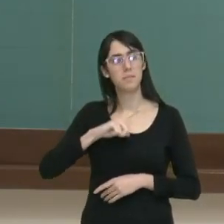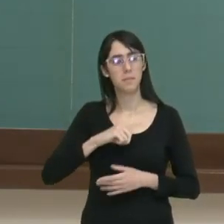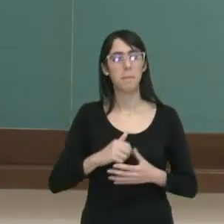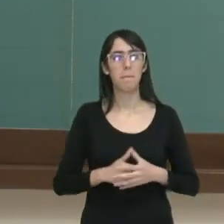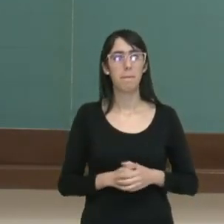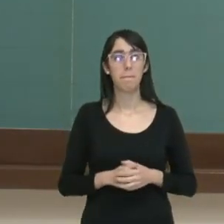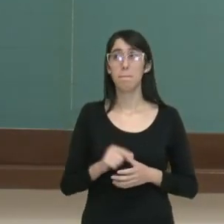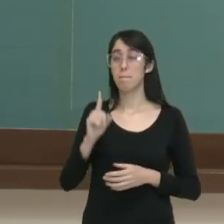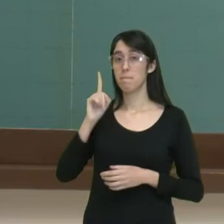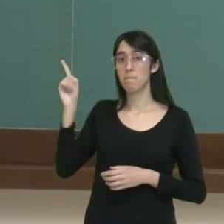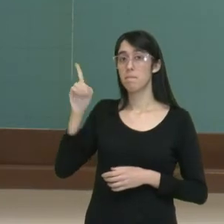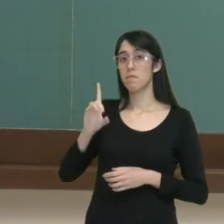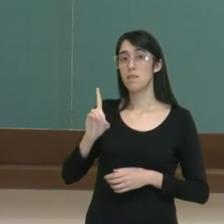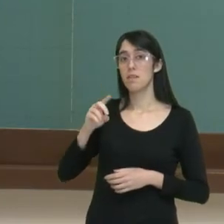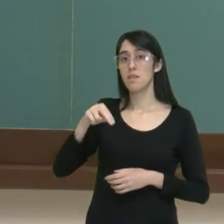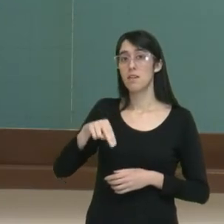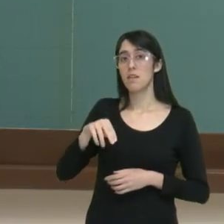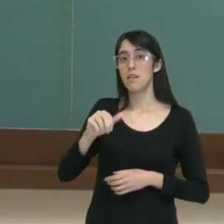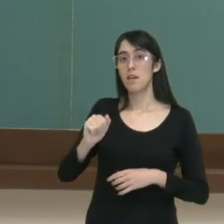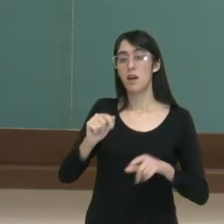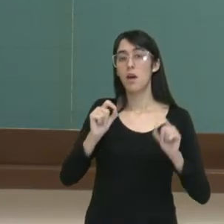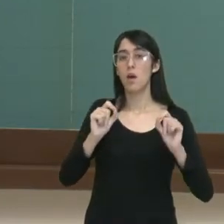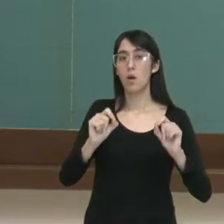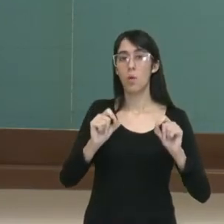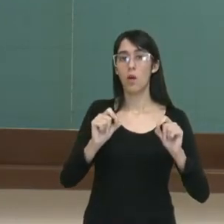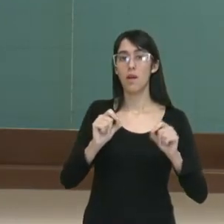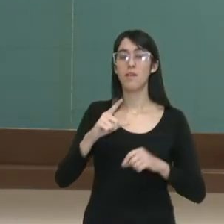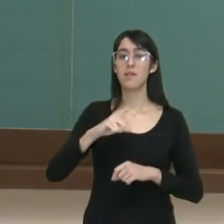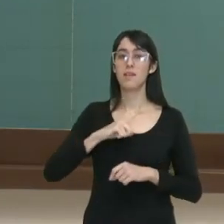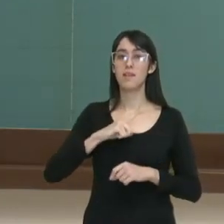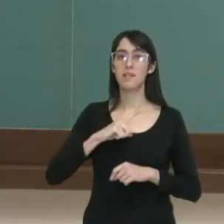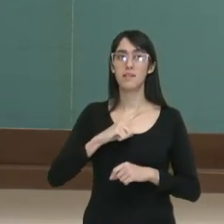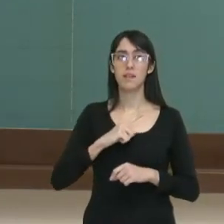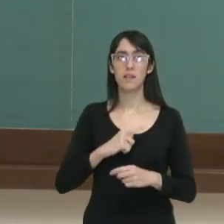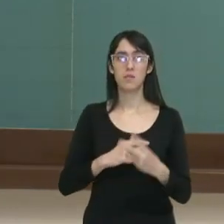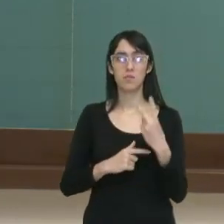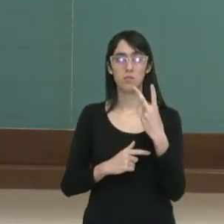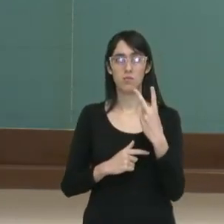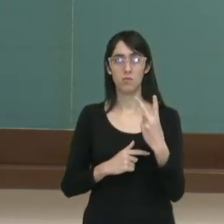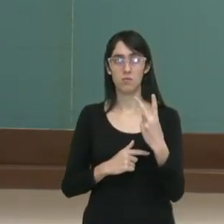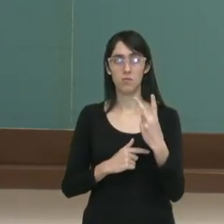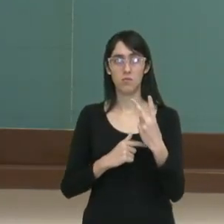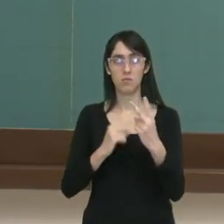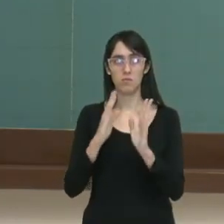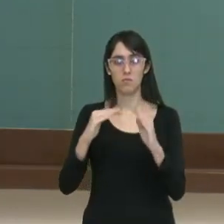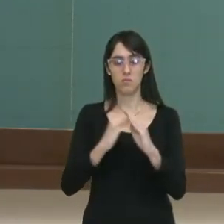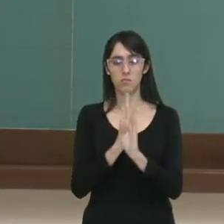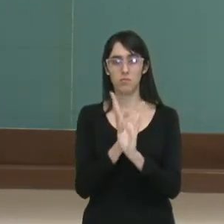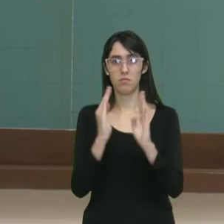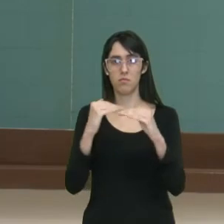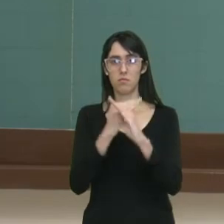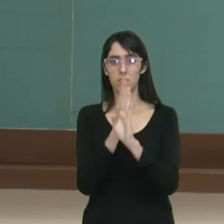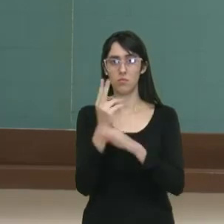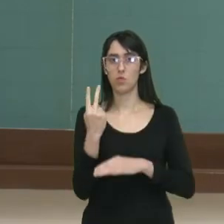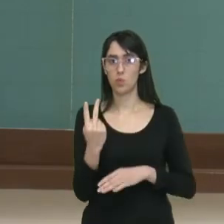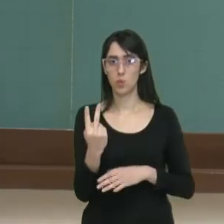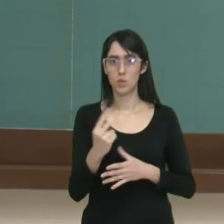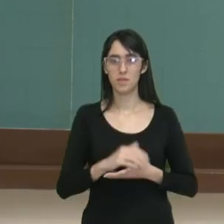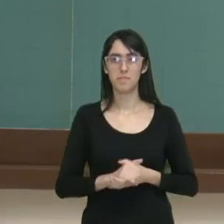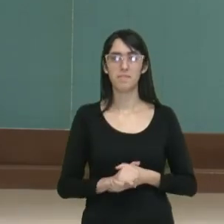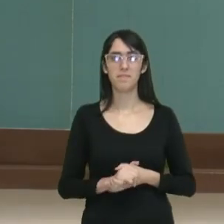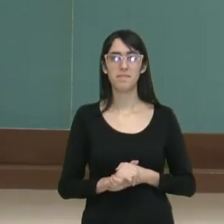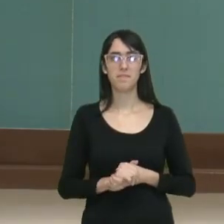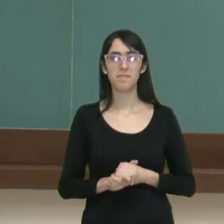este DNA, ele possui uma dupla hélice, então são 2 hélices que vão se intercalando.